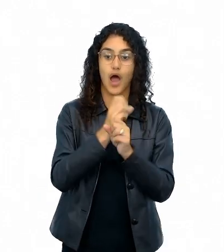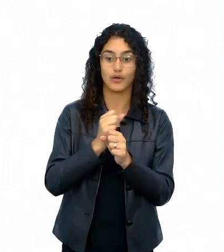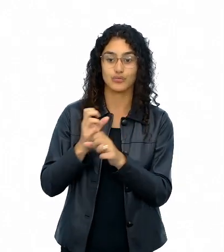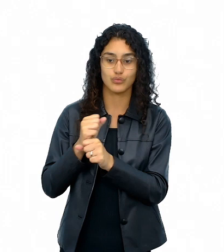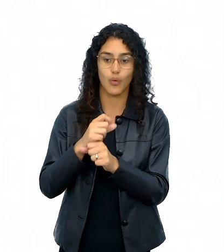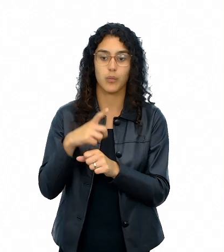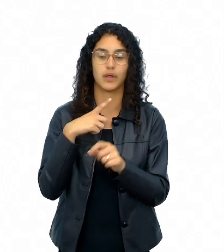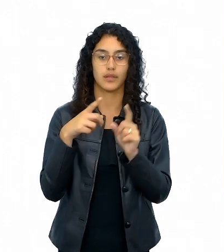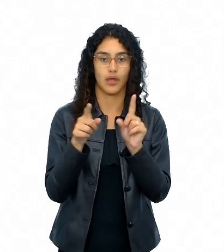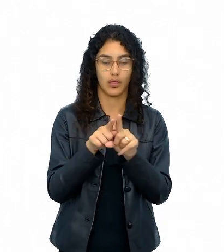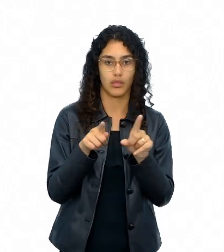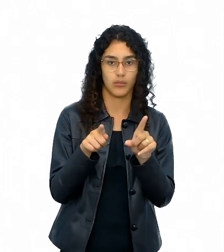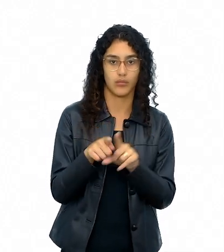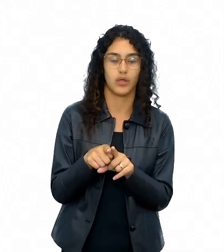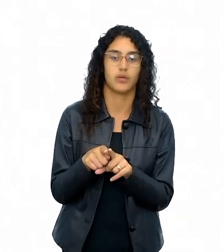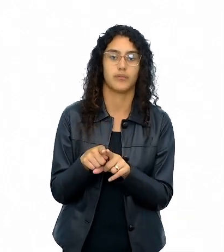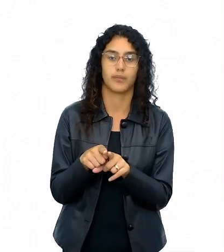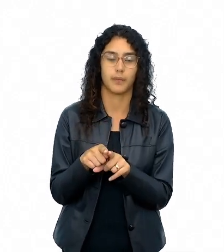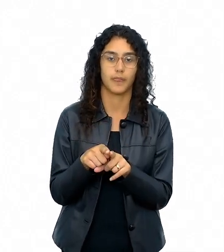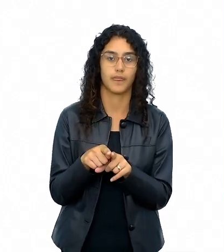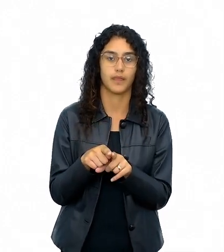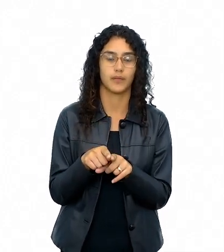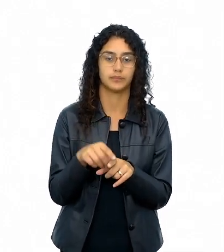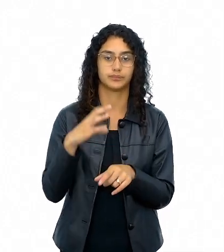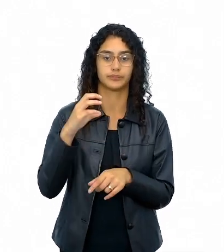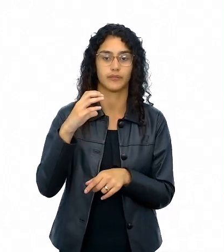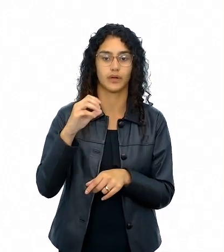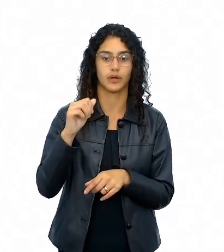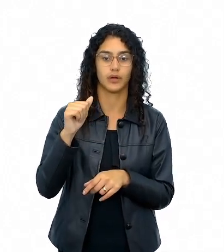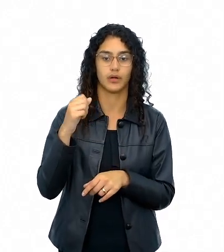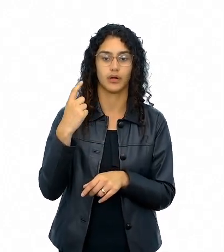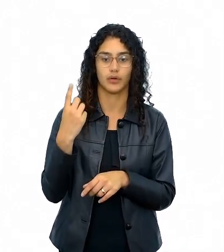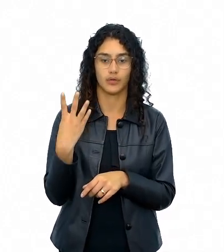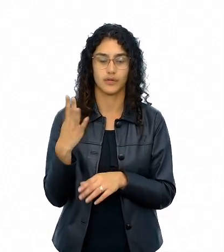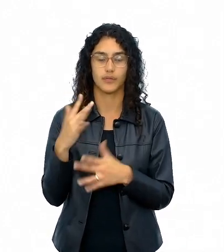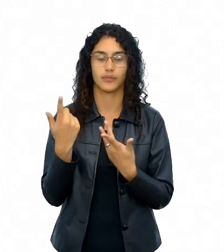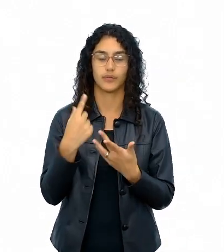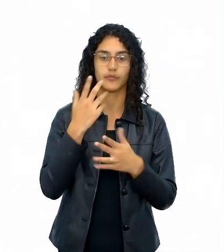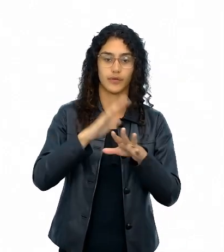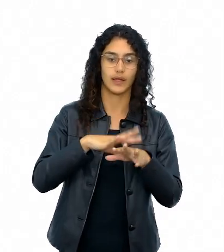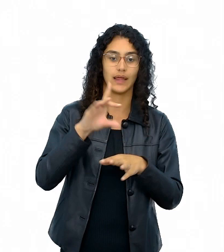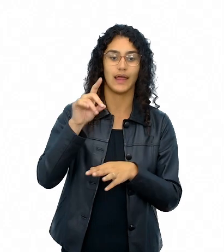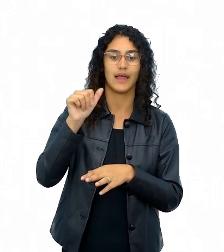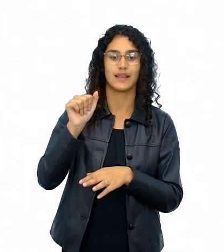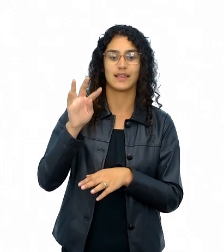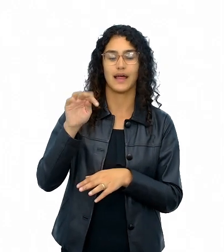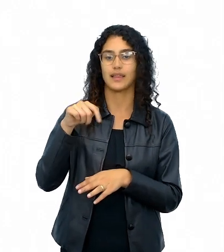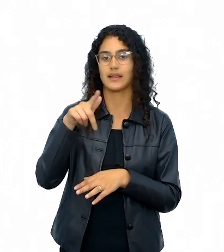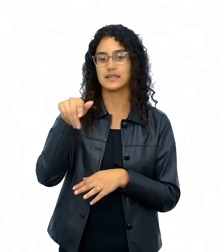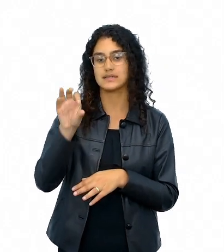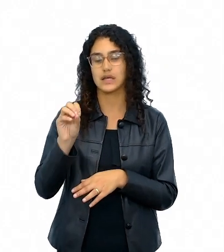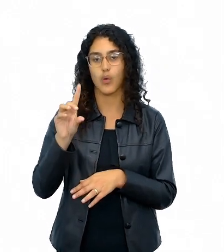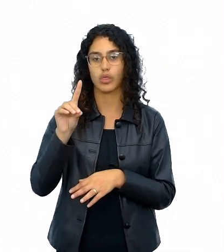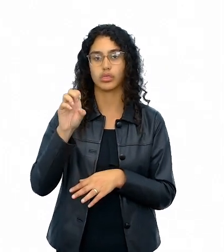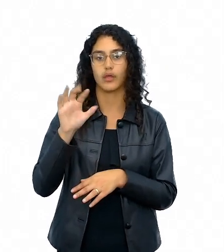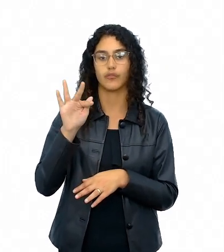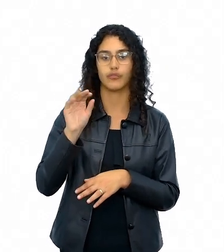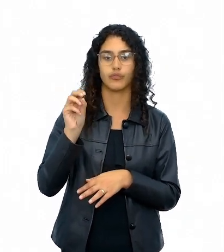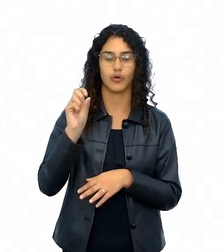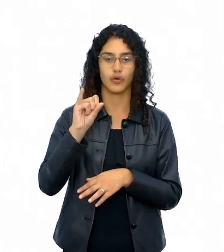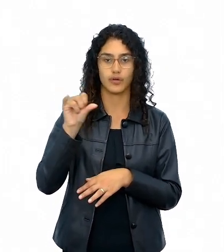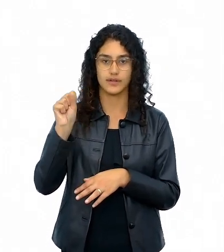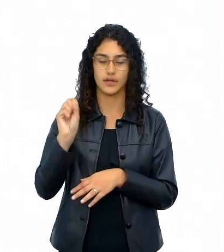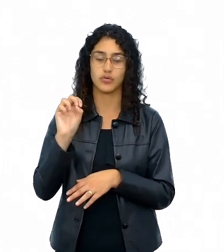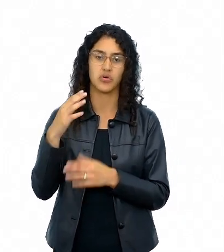prótons e nêutrons dá 14, tá bem? E quando a gente fala em datação de fósseis, né, ou de